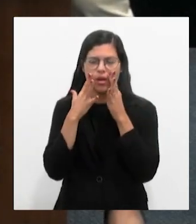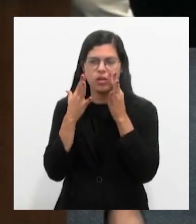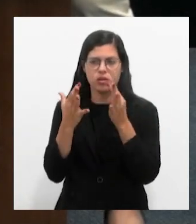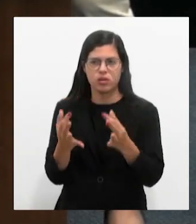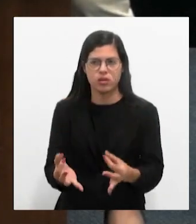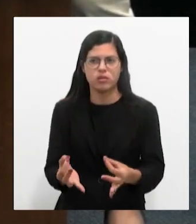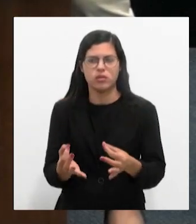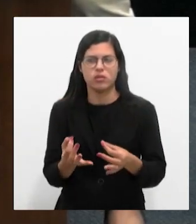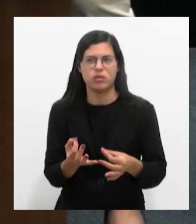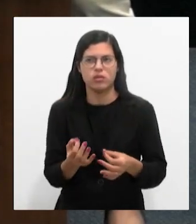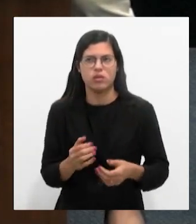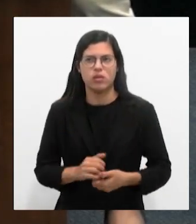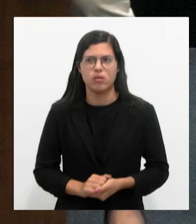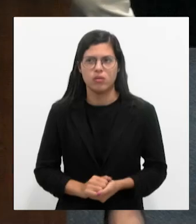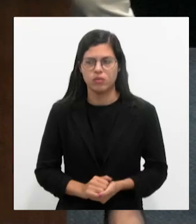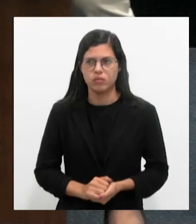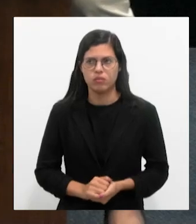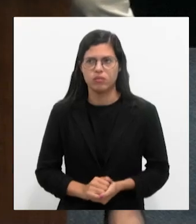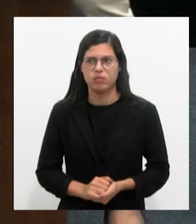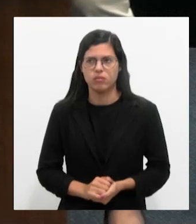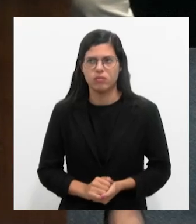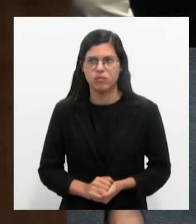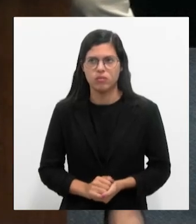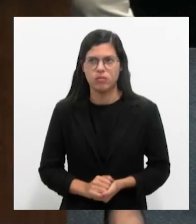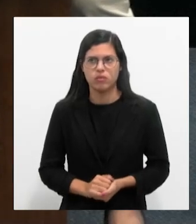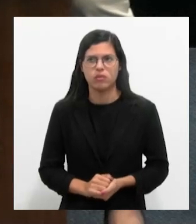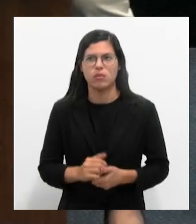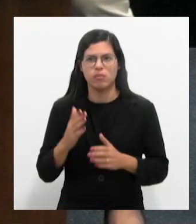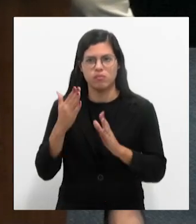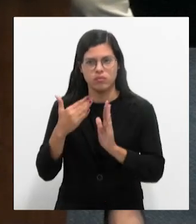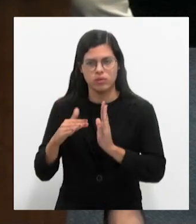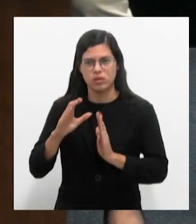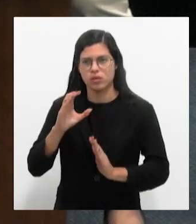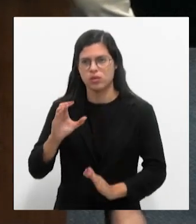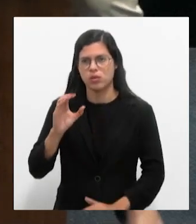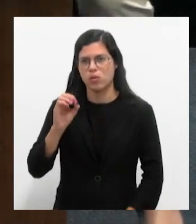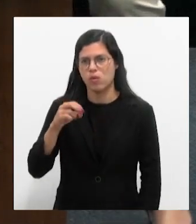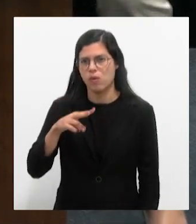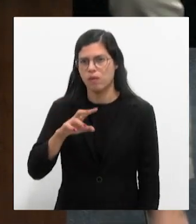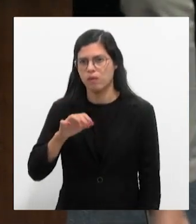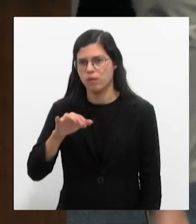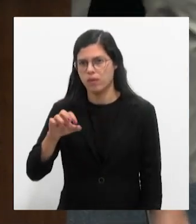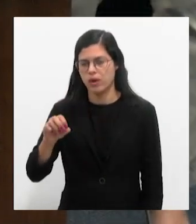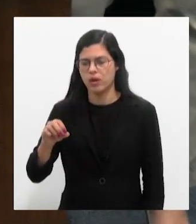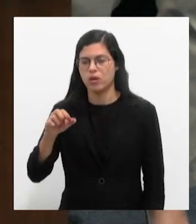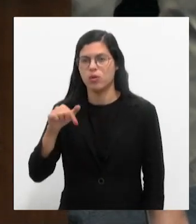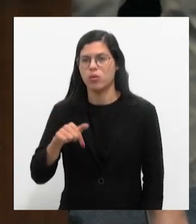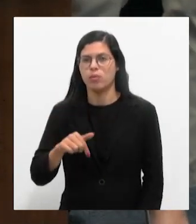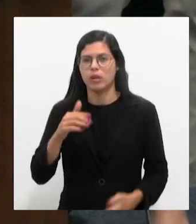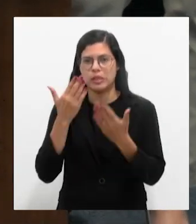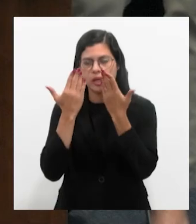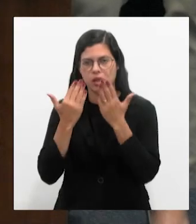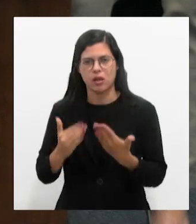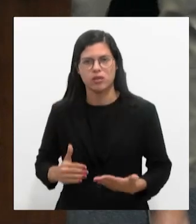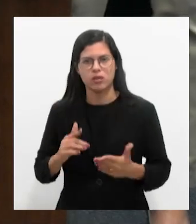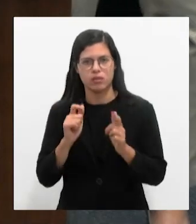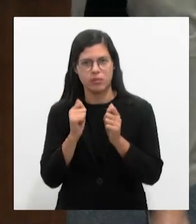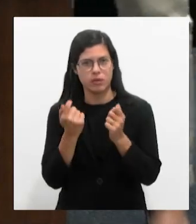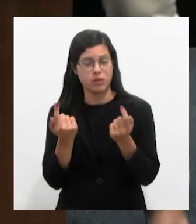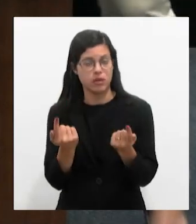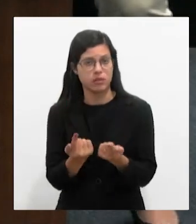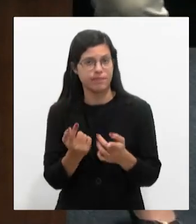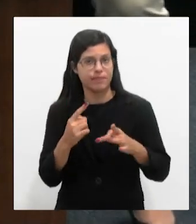no encaminhamento desse convênio aqui para ser ratificado pela Assembleia Legislativa,